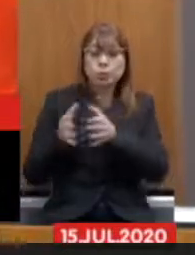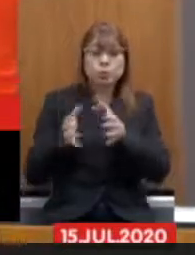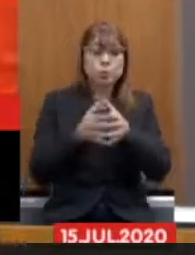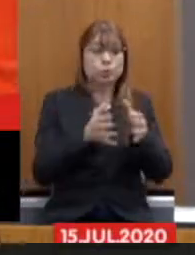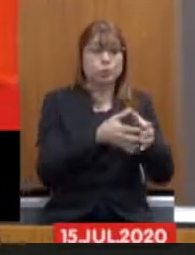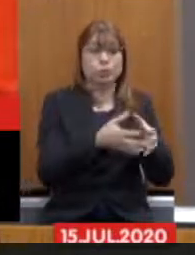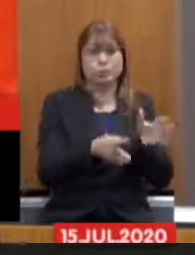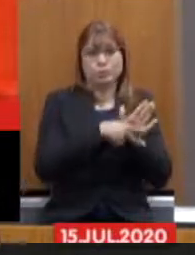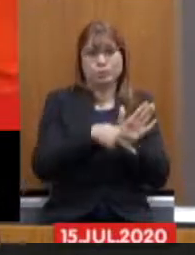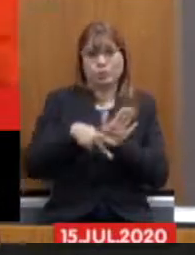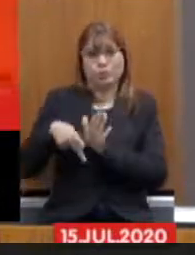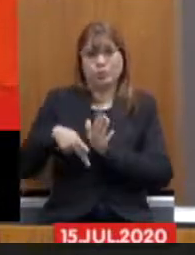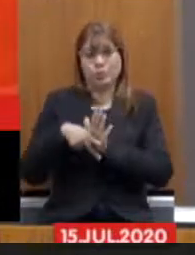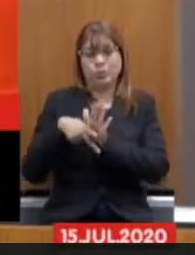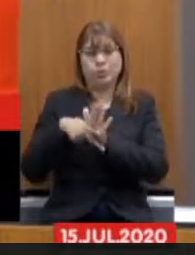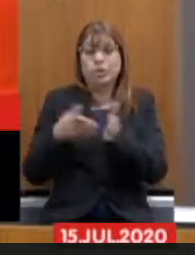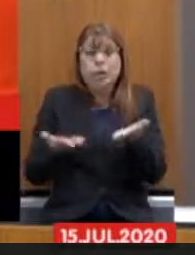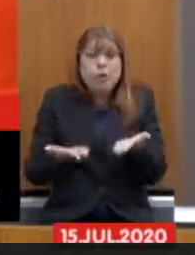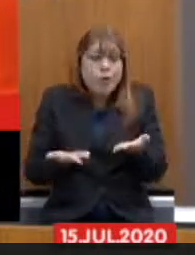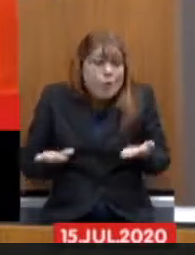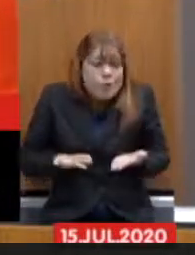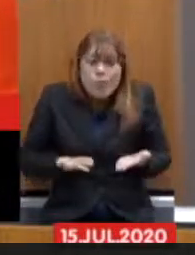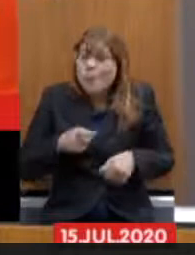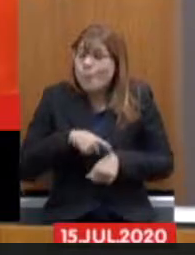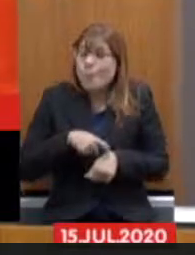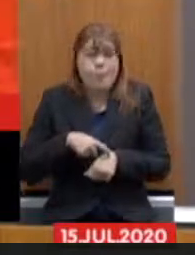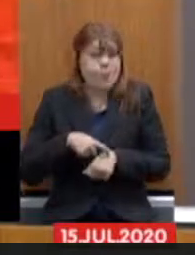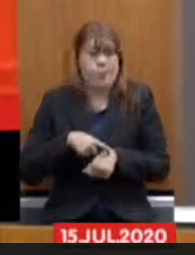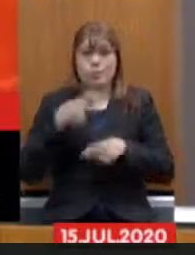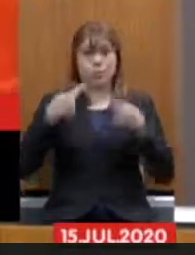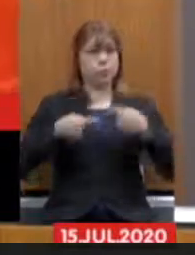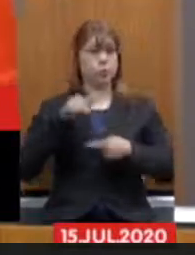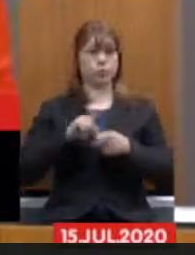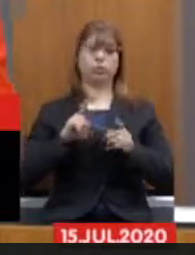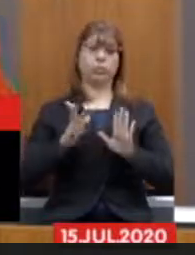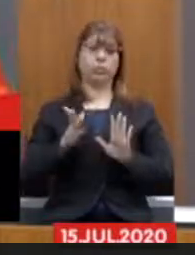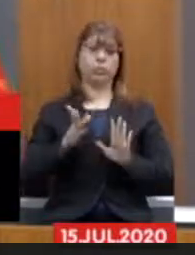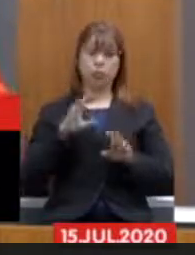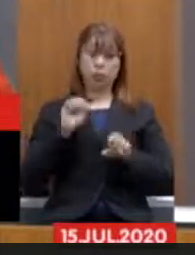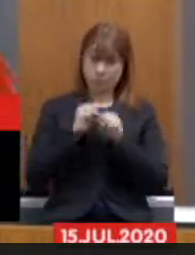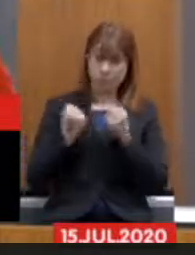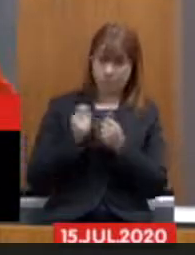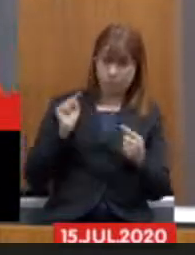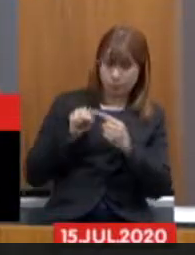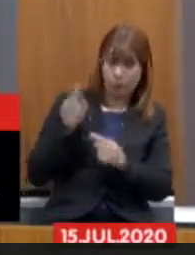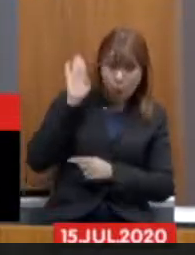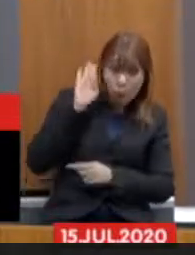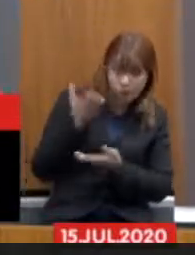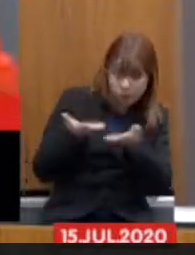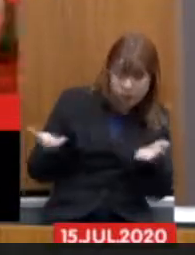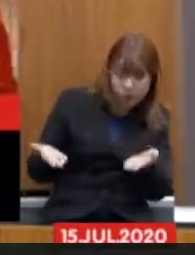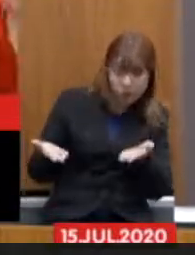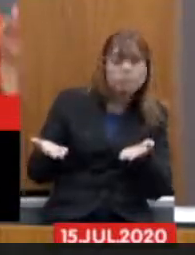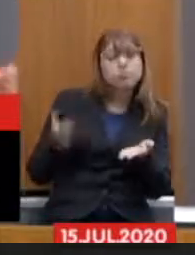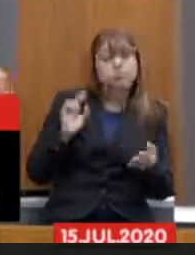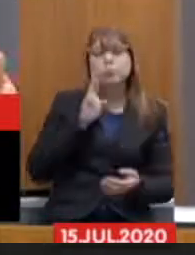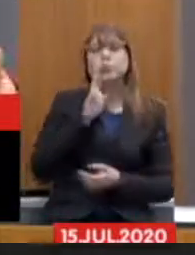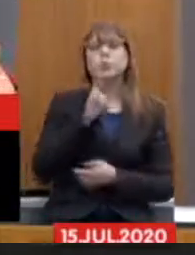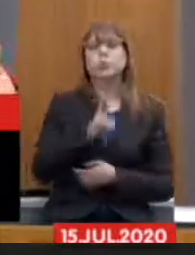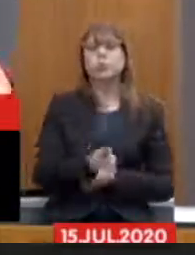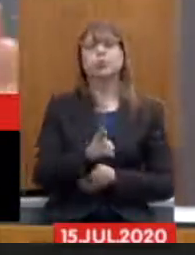categorias e portanto não é um momento dessa tramitação e o seminário tem o objetivo da escuta o